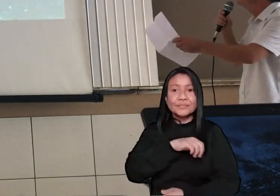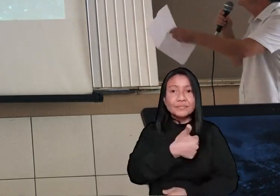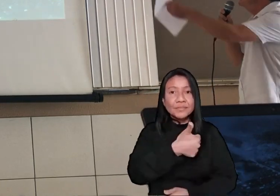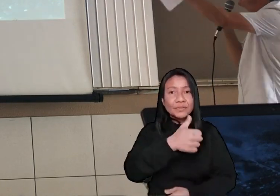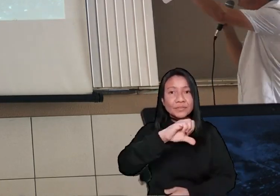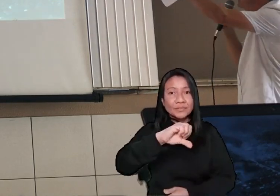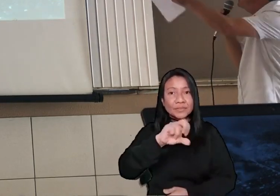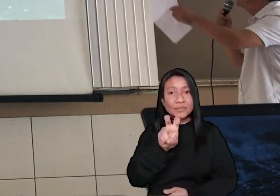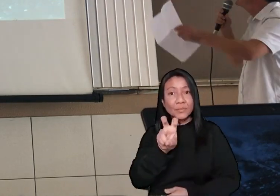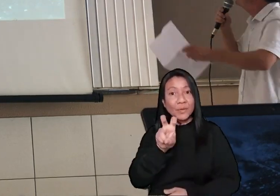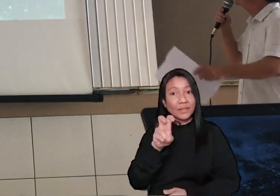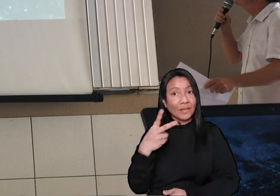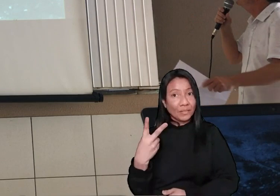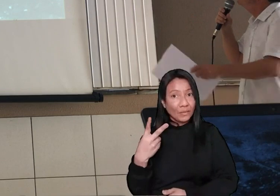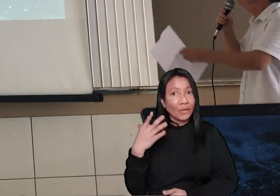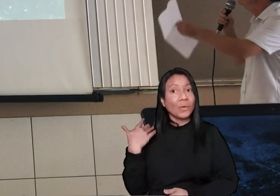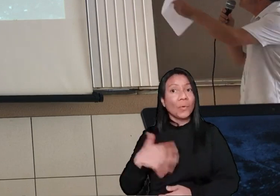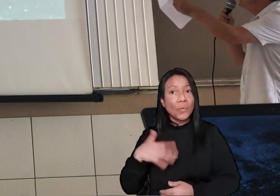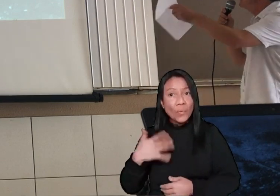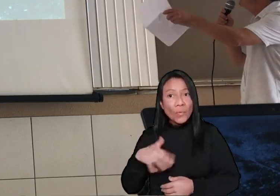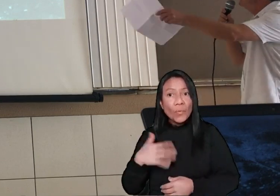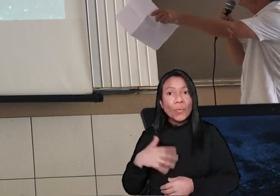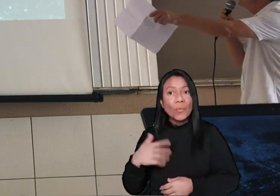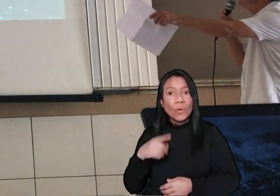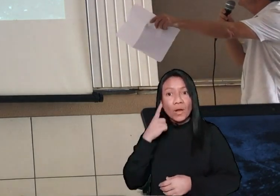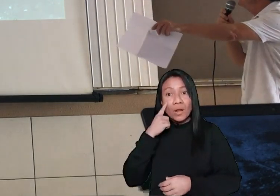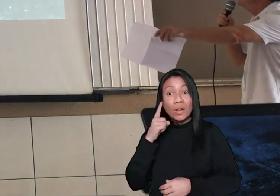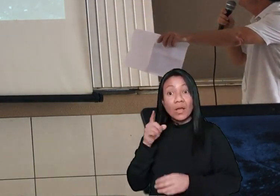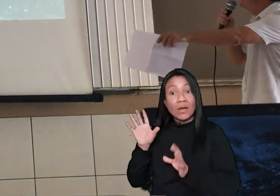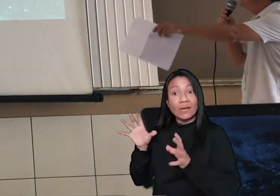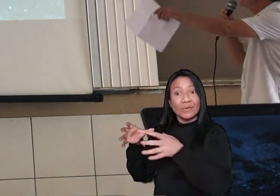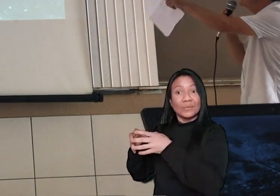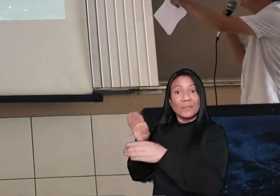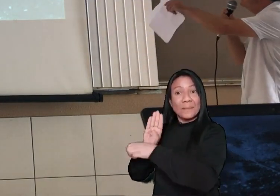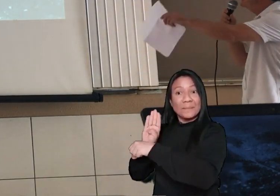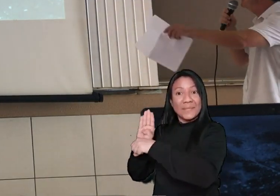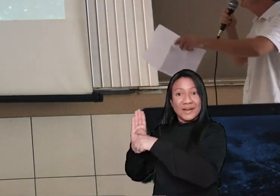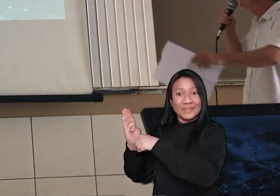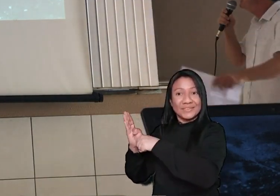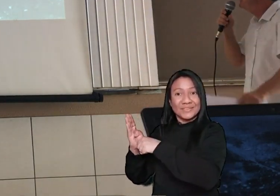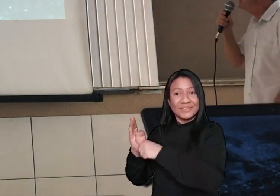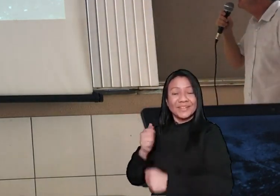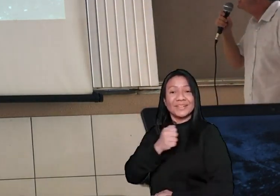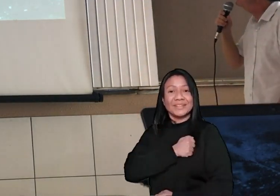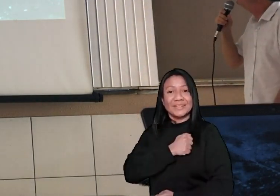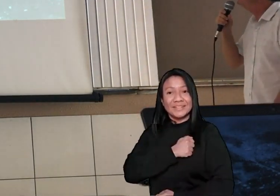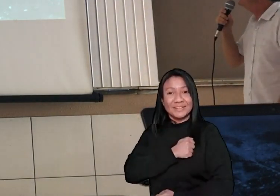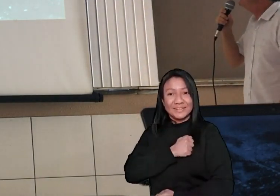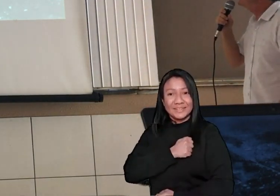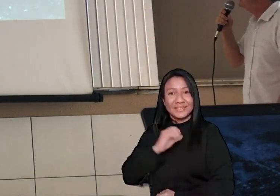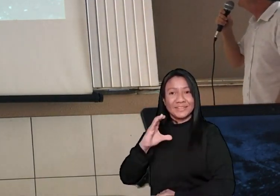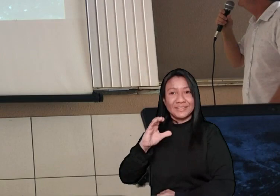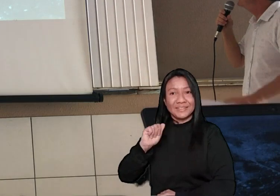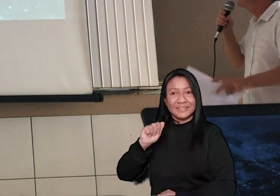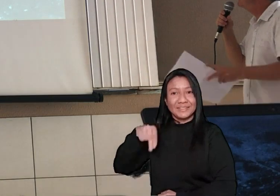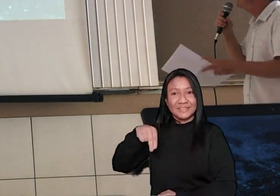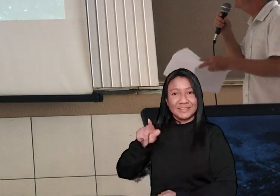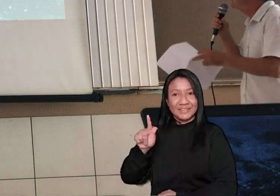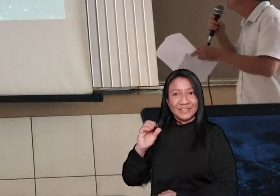Cango, lá de cima, lá onde tem bastante mata, lá. O rio Marreca está passando pelo meio, tá? Essa